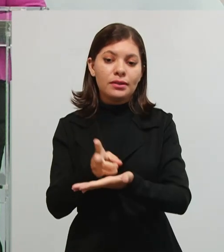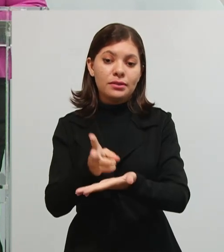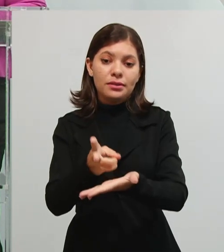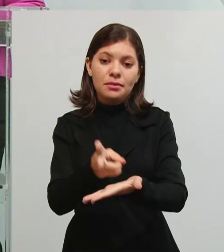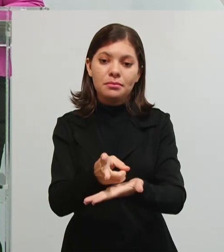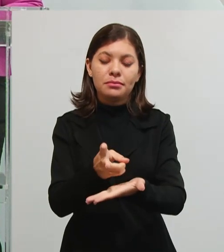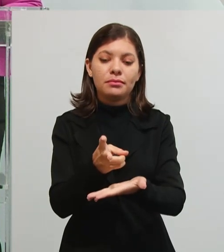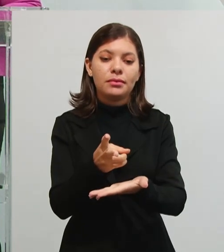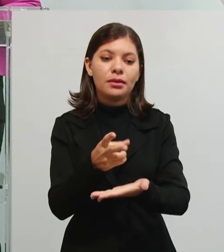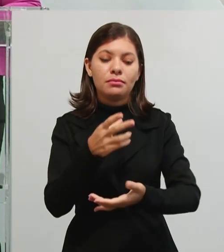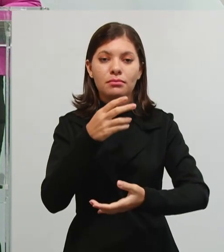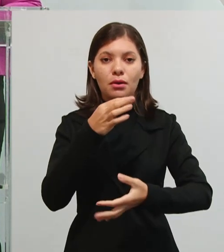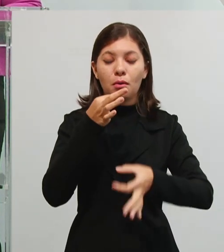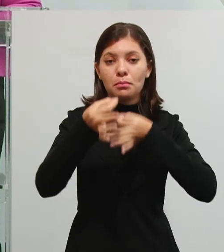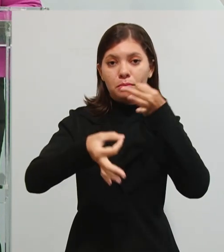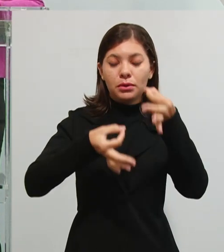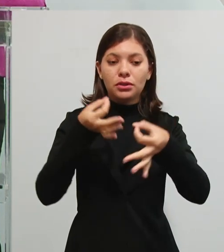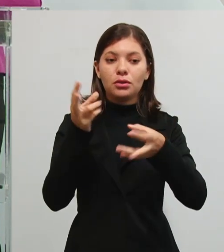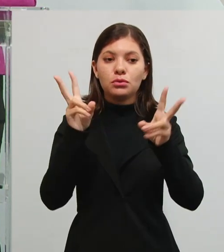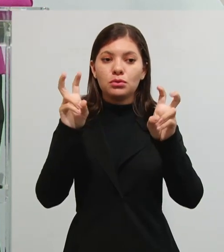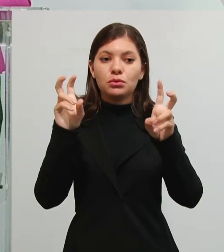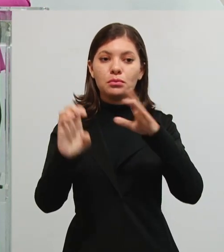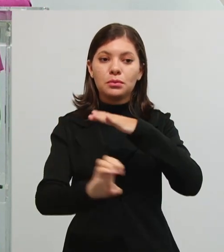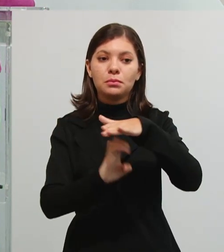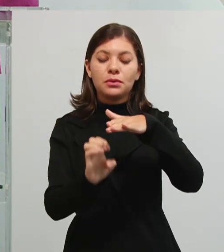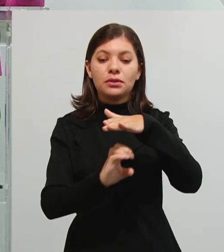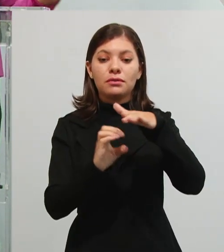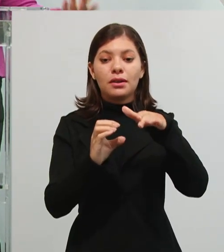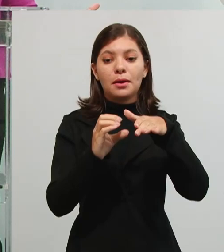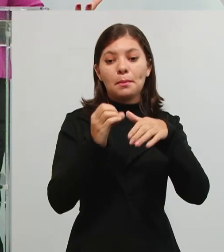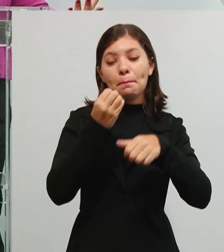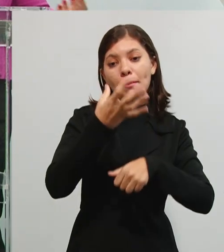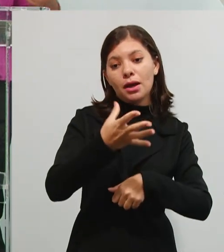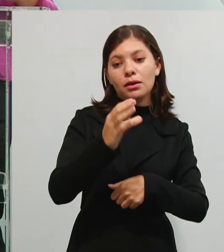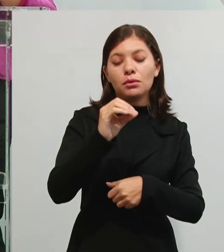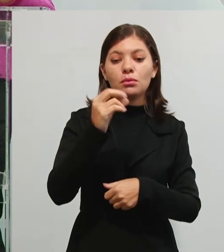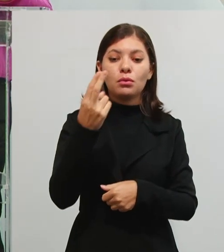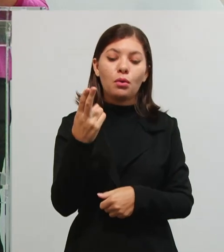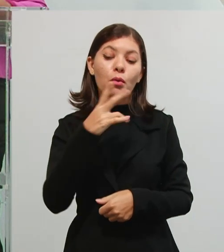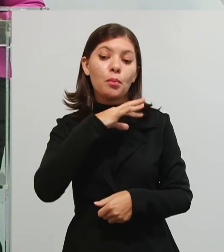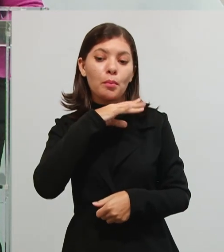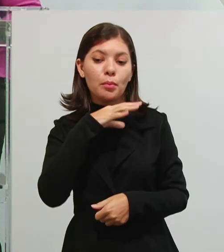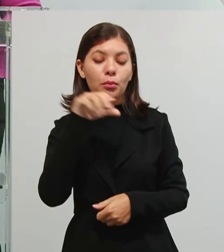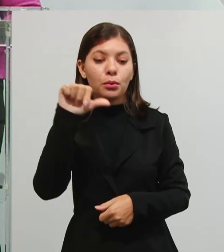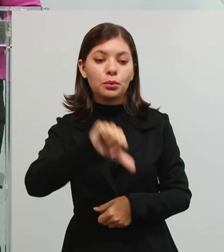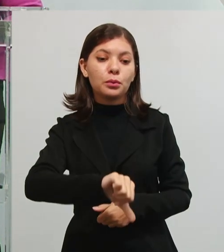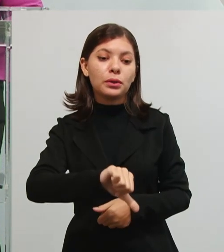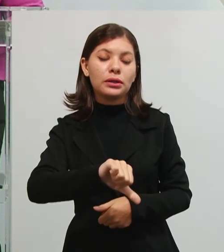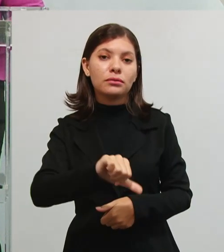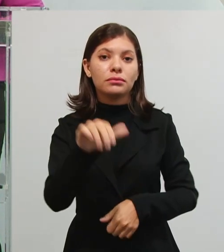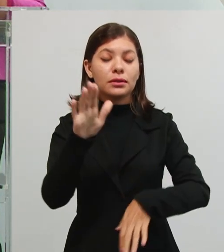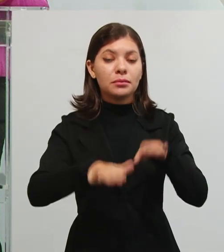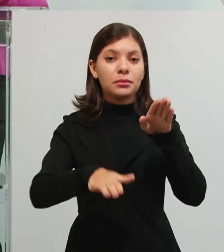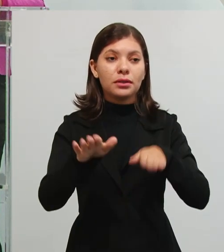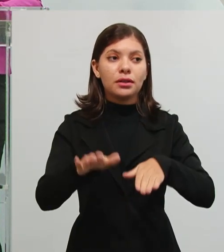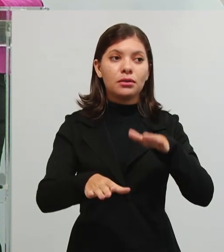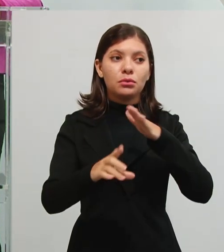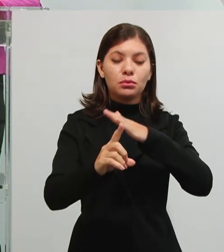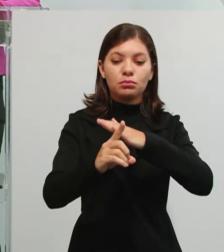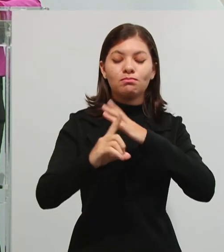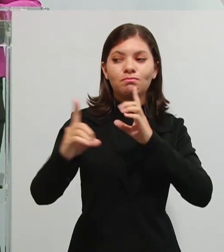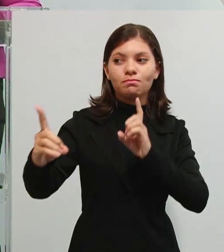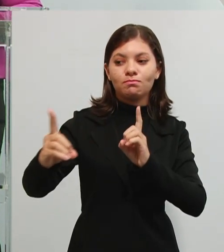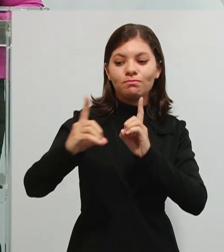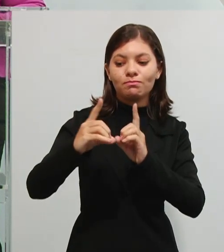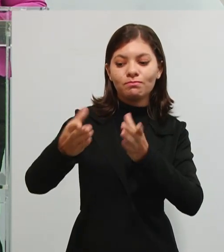né, de opinião sobre as empresas, então você fala bem ou você fala mal, dependendo da forma como você é atendido ou